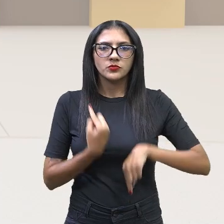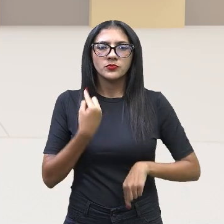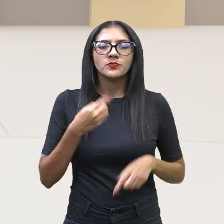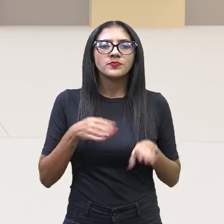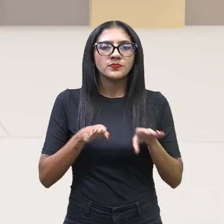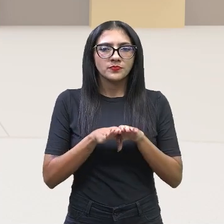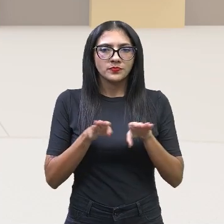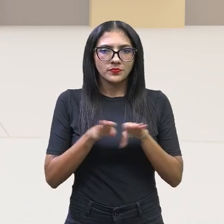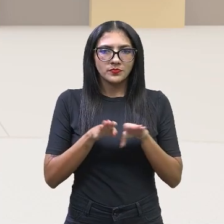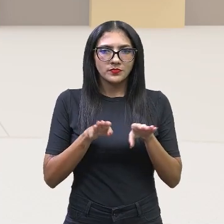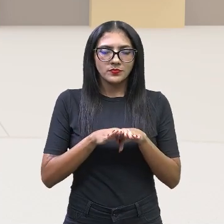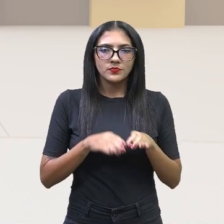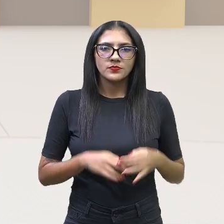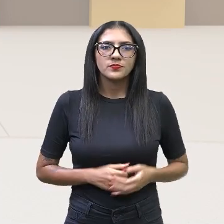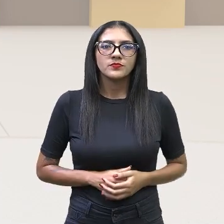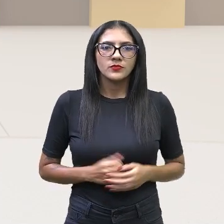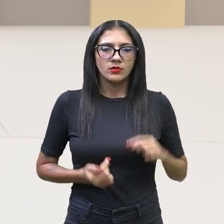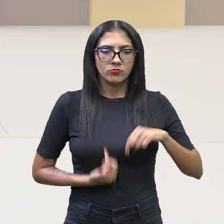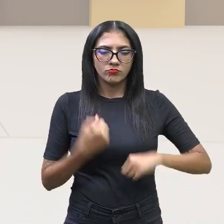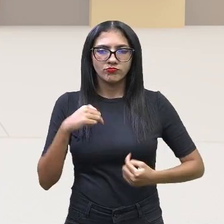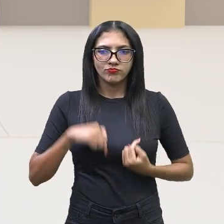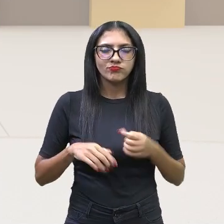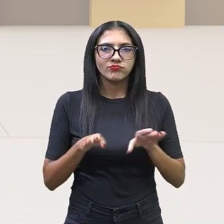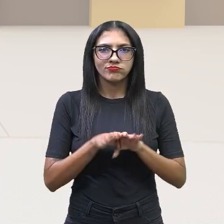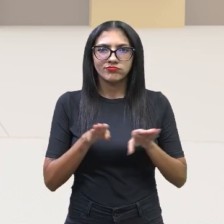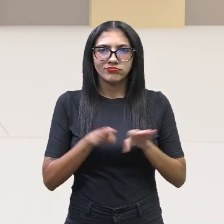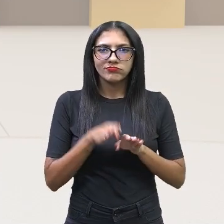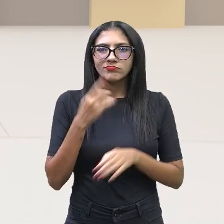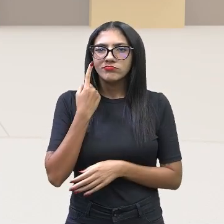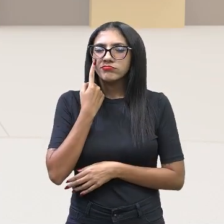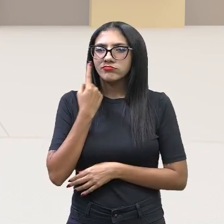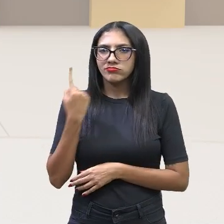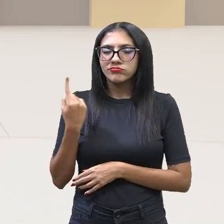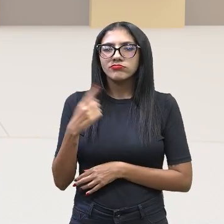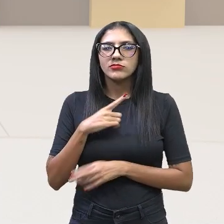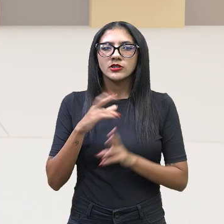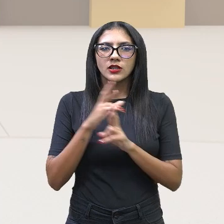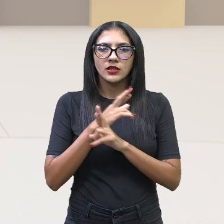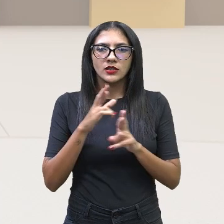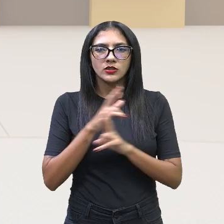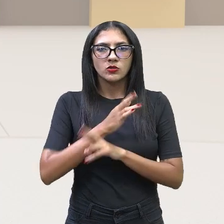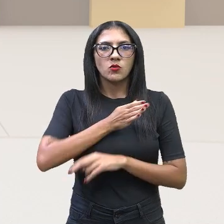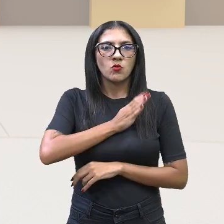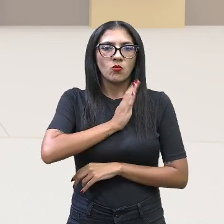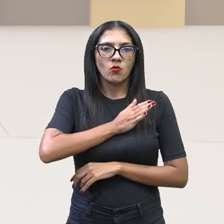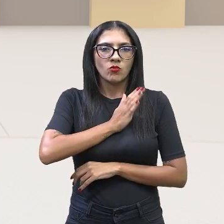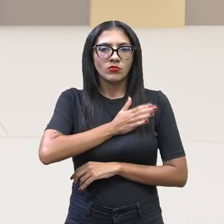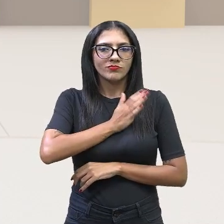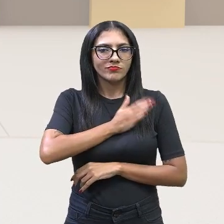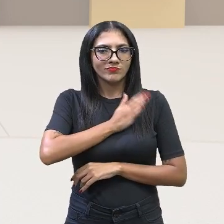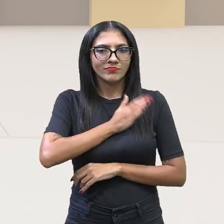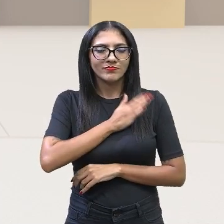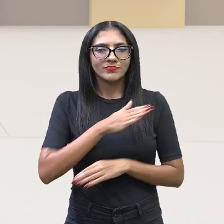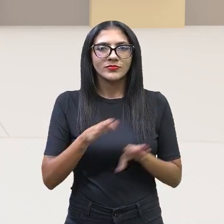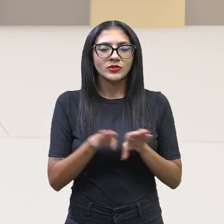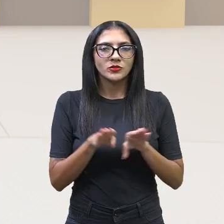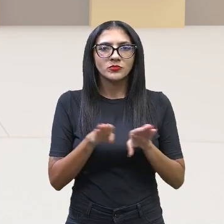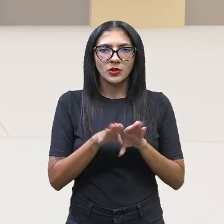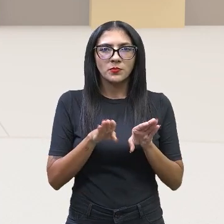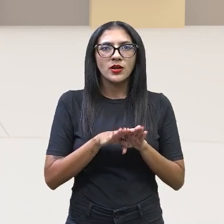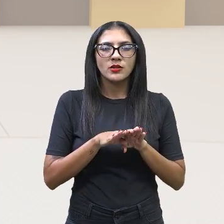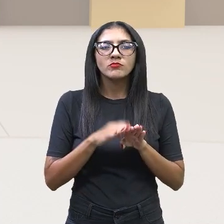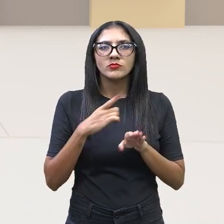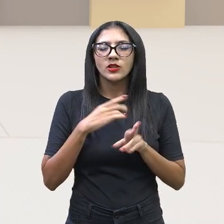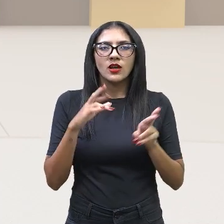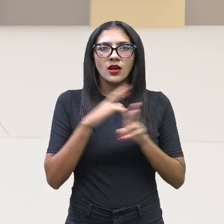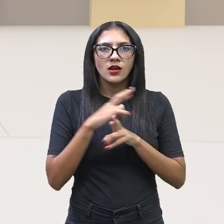sistema circulatório, esse também que aparece aqui, né? E nós vemos que também ele faz parte de todo o corpo.